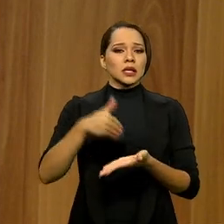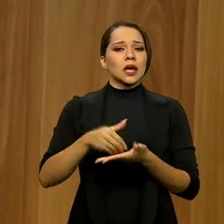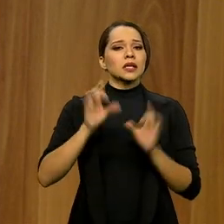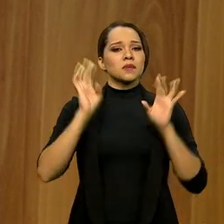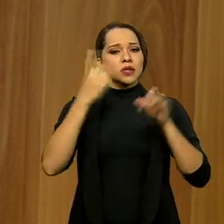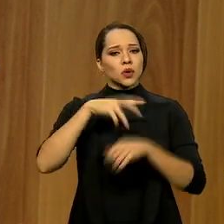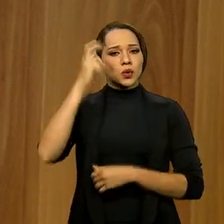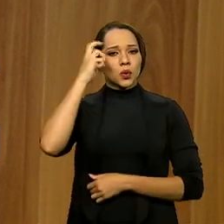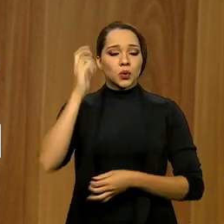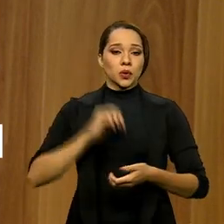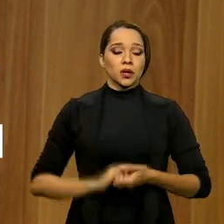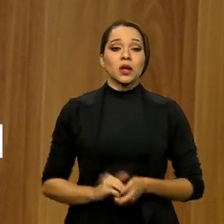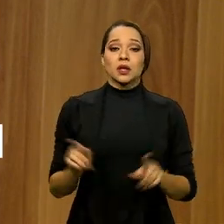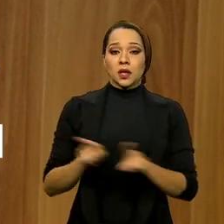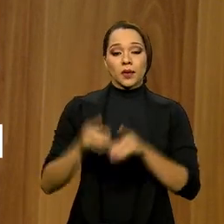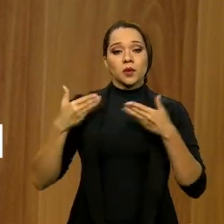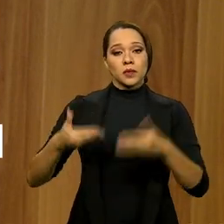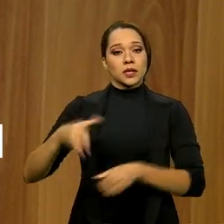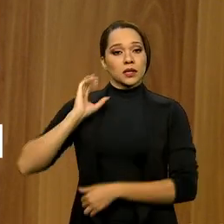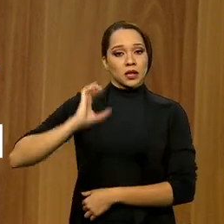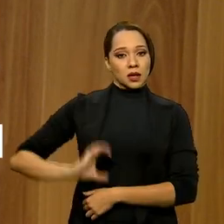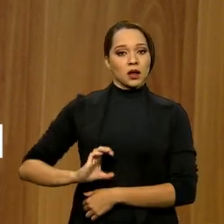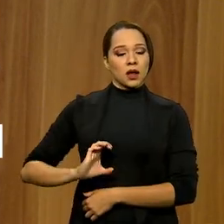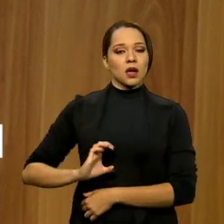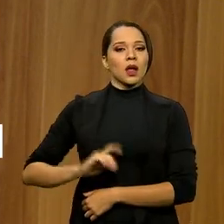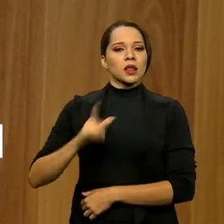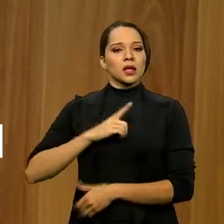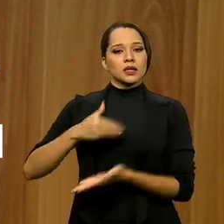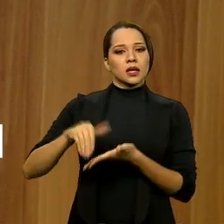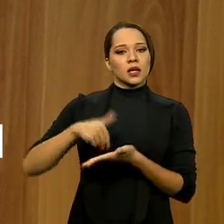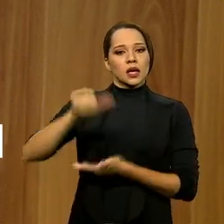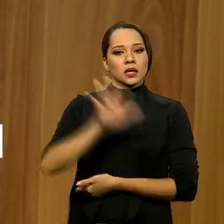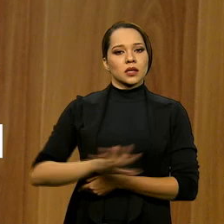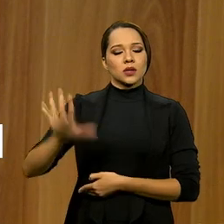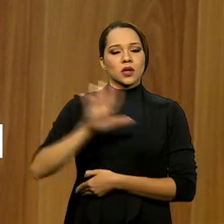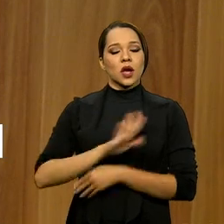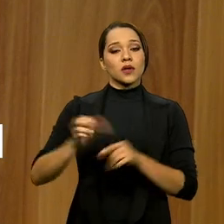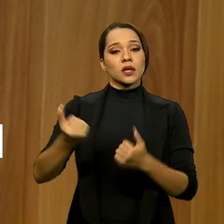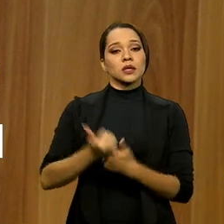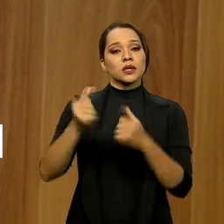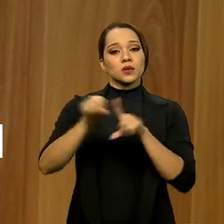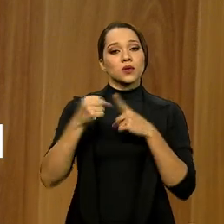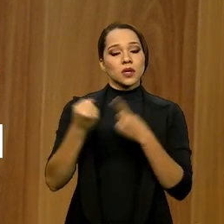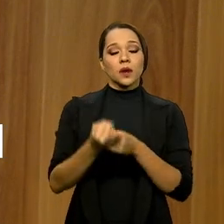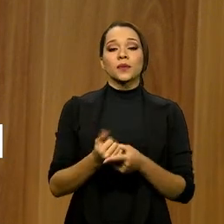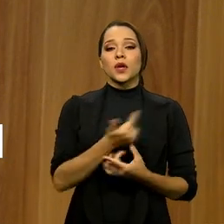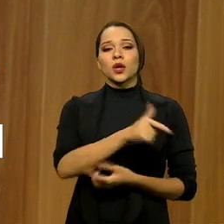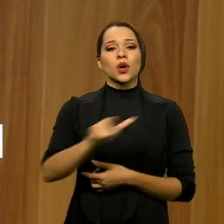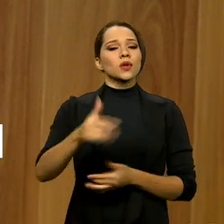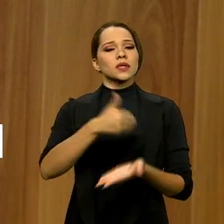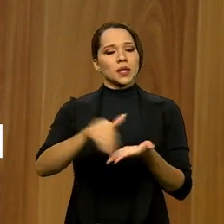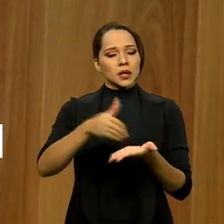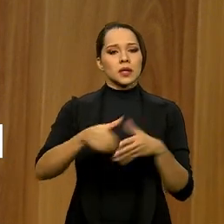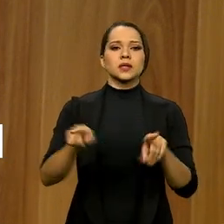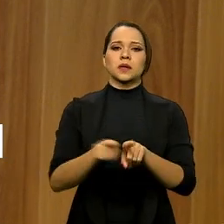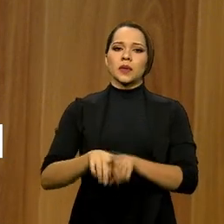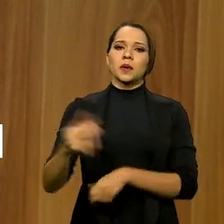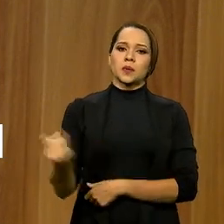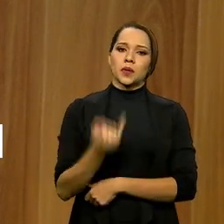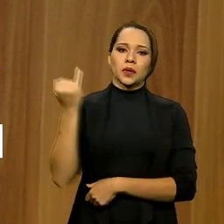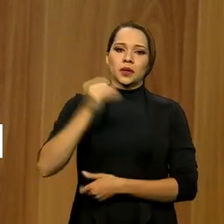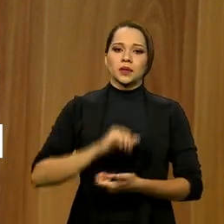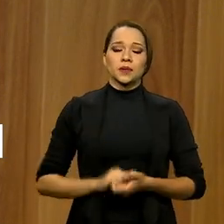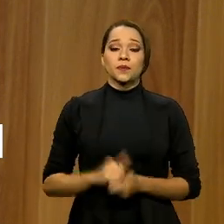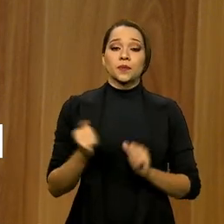Cultura, no Ministério da Cidadania, a Secretaria Nacional de Assistência Social e outras secretarias também importantes,